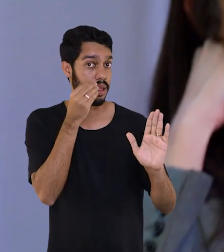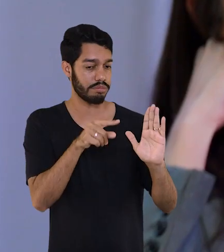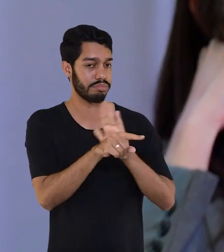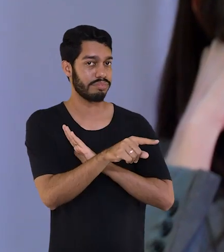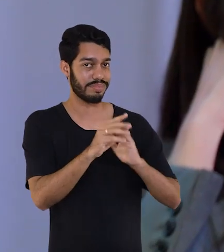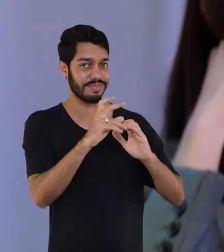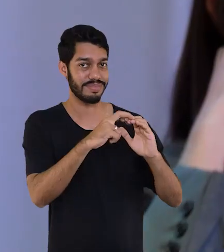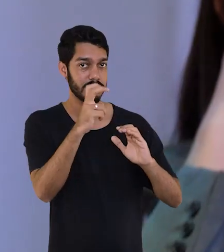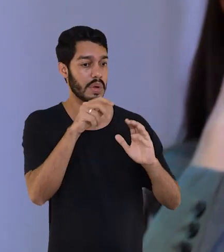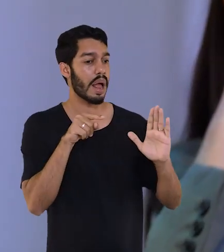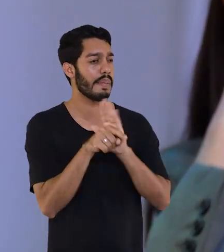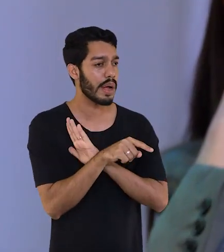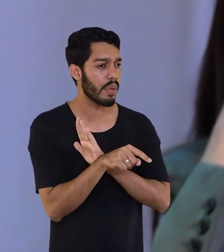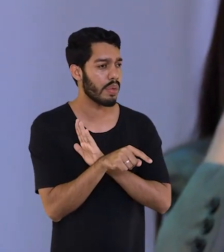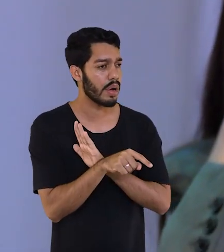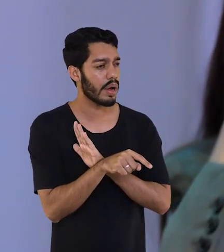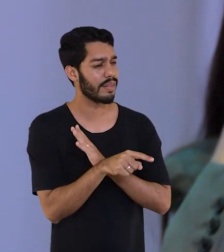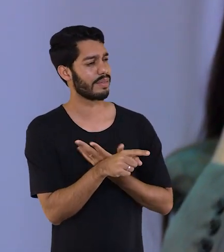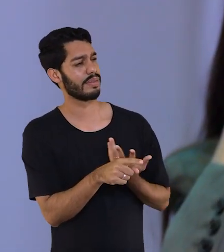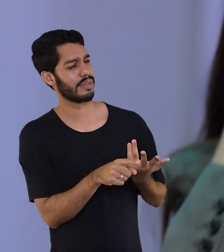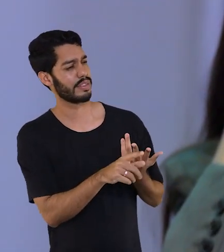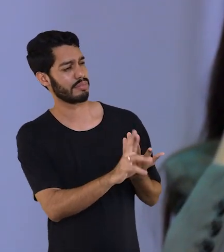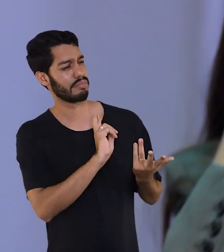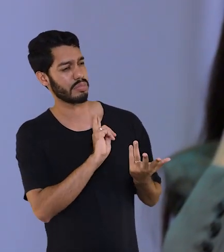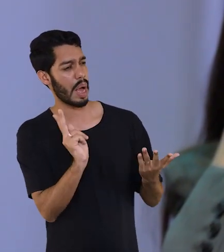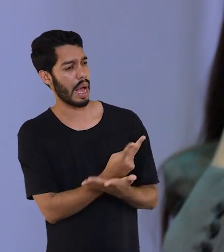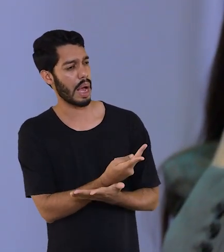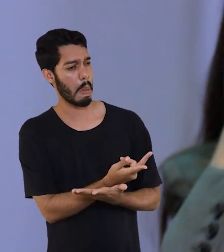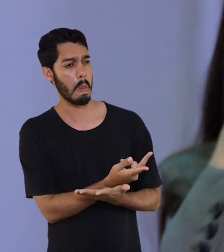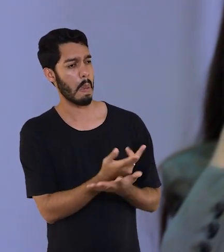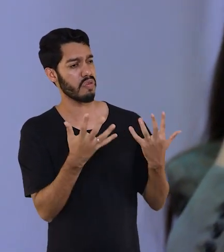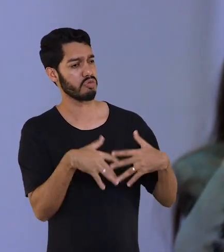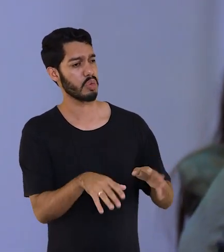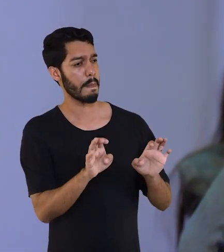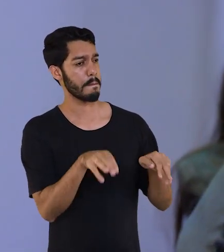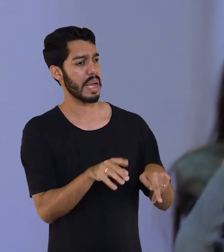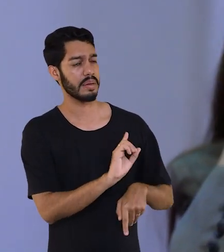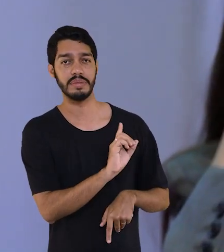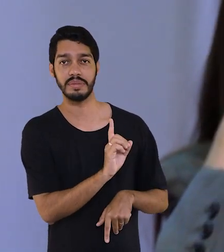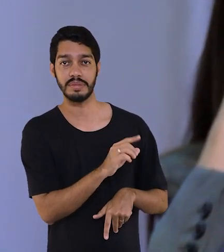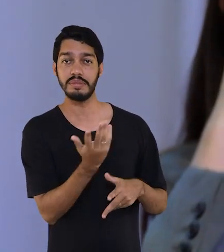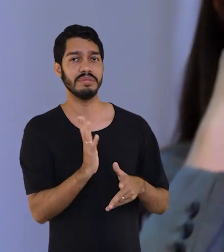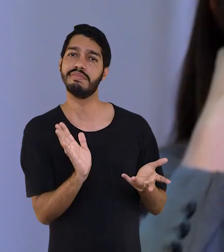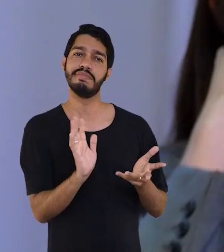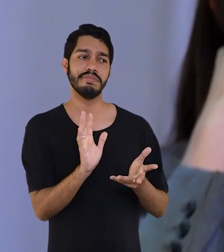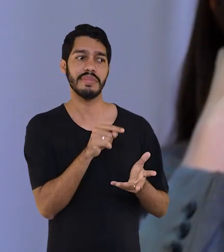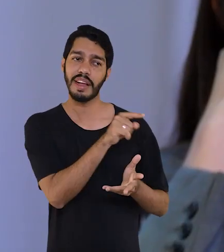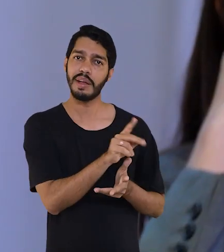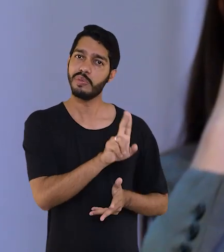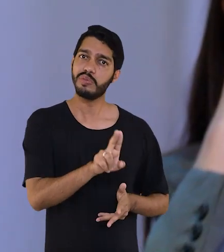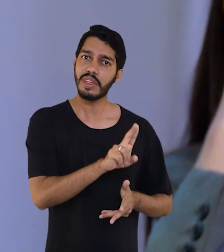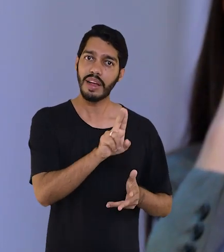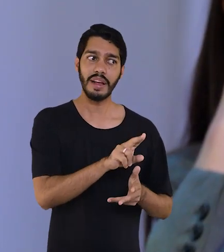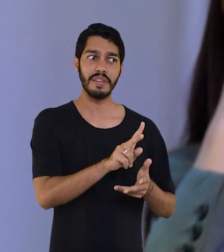não entende bem como funciona, você pergunta coisa pro GPT, ele dá uma resposta errada e faz, ih, caramba, esse negócio não funciona bem. Então, é